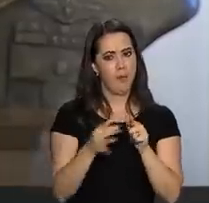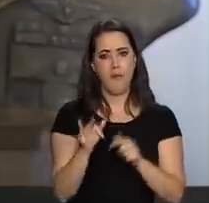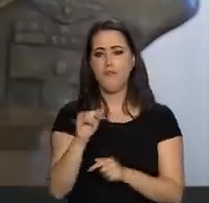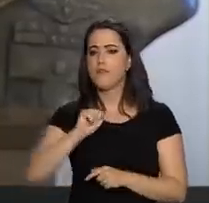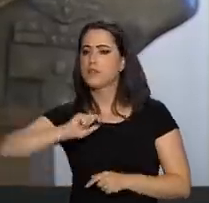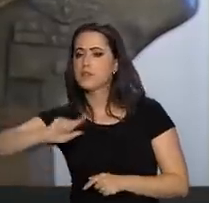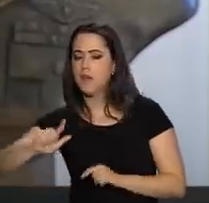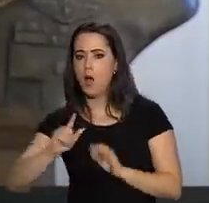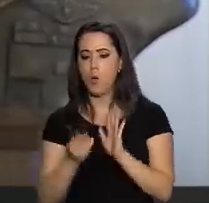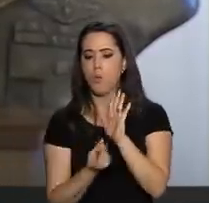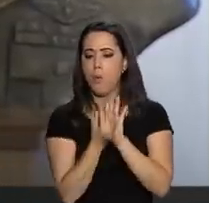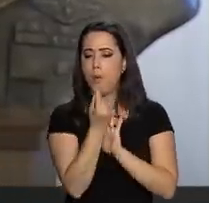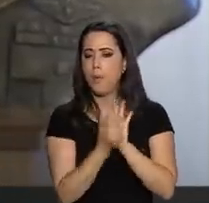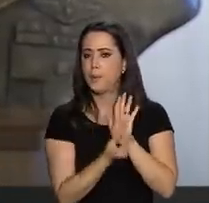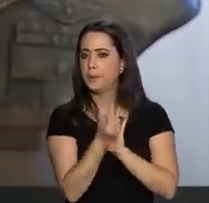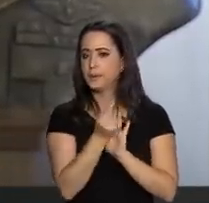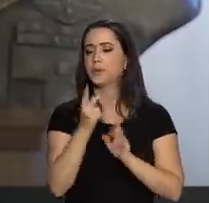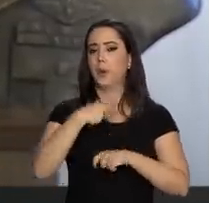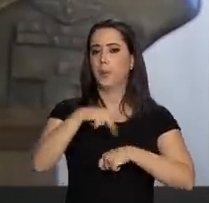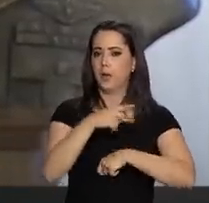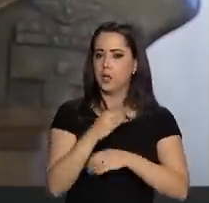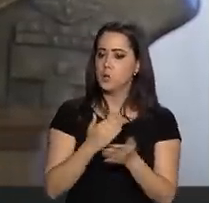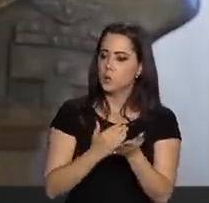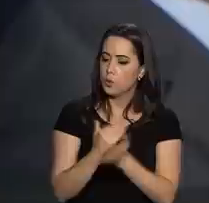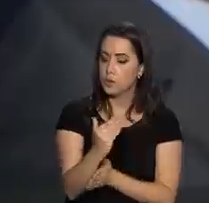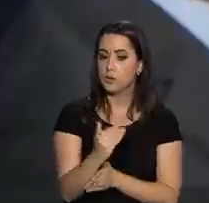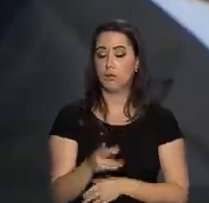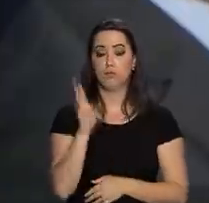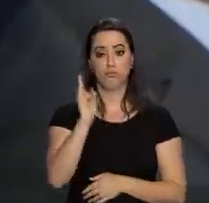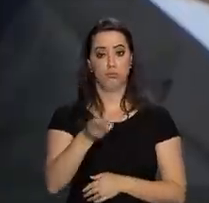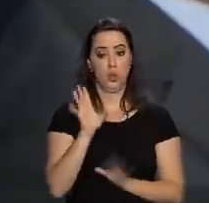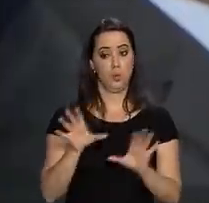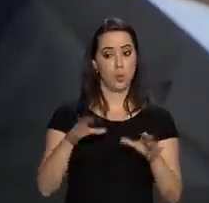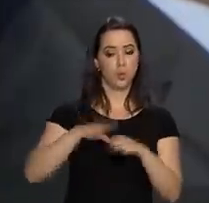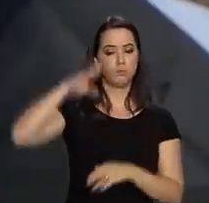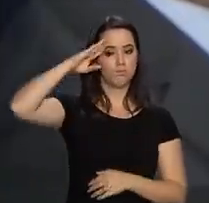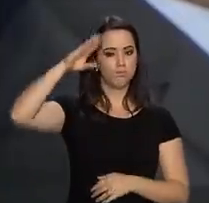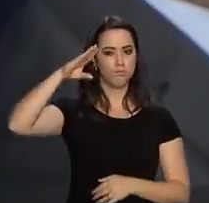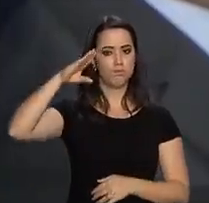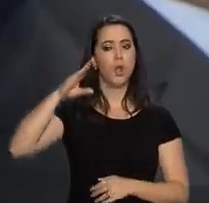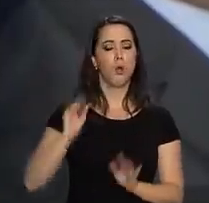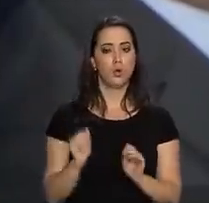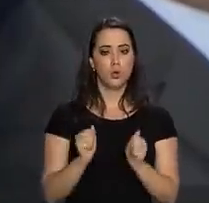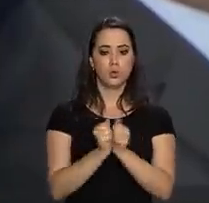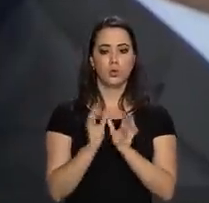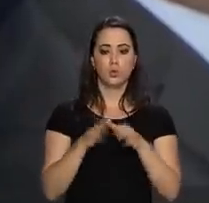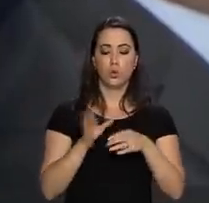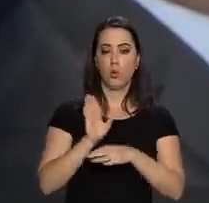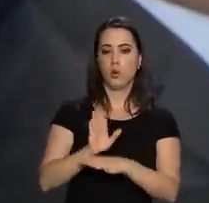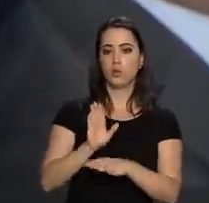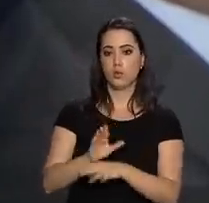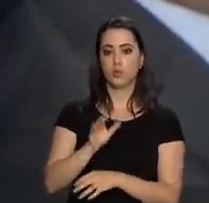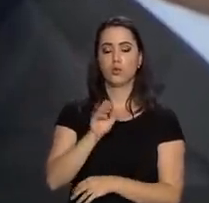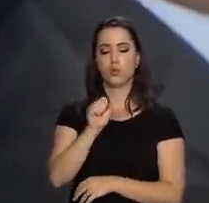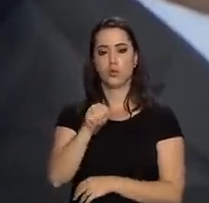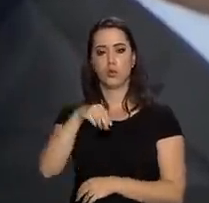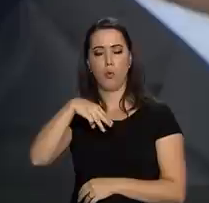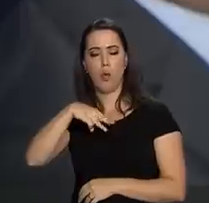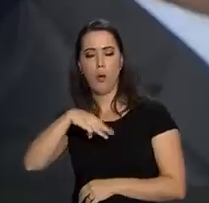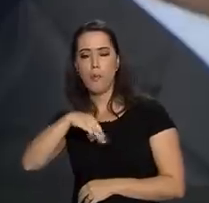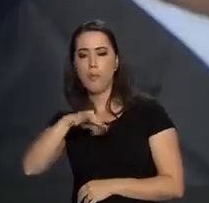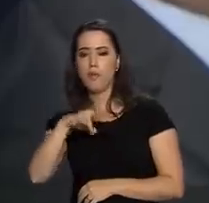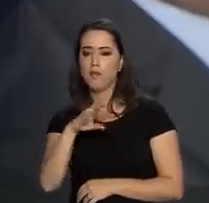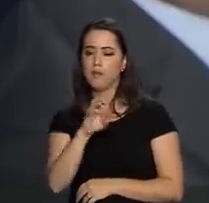país. Manteve a prontidão das Forças Armadas, com a ajuda do almirante Ademir e do brigadeiro